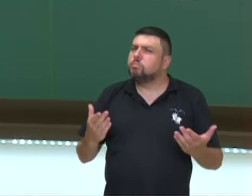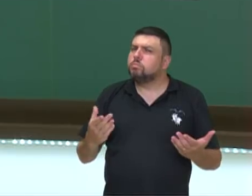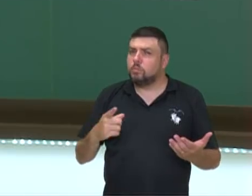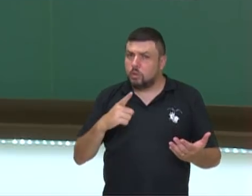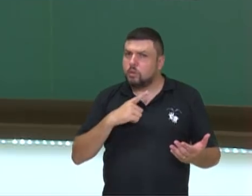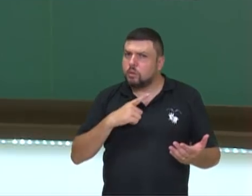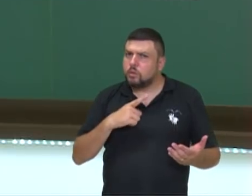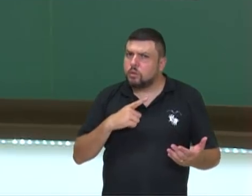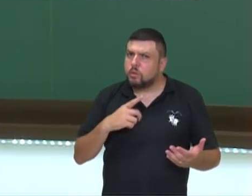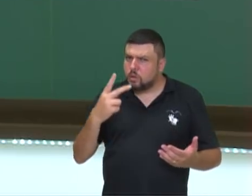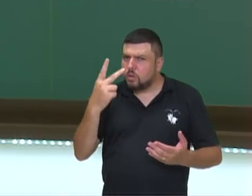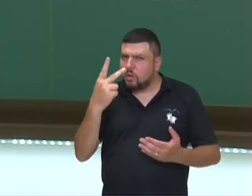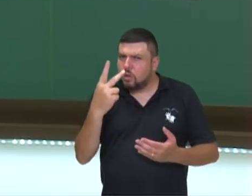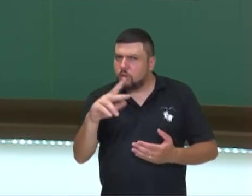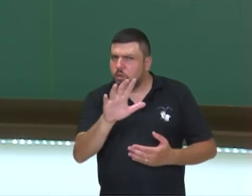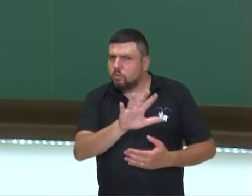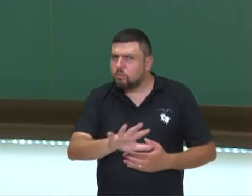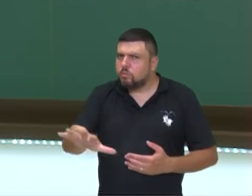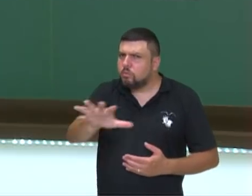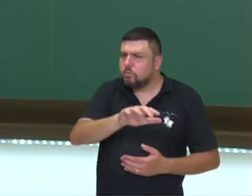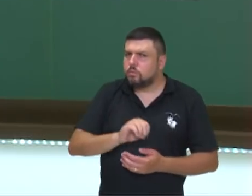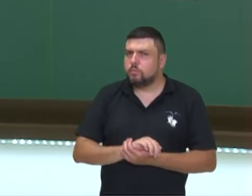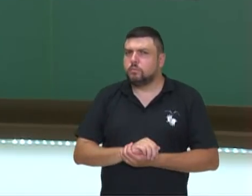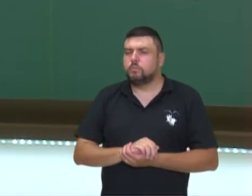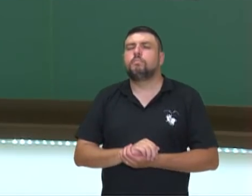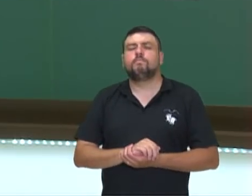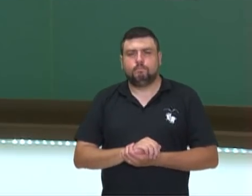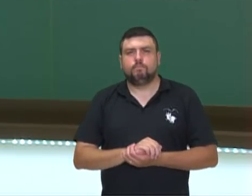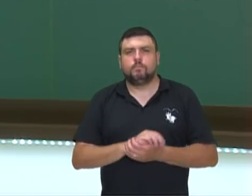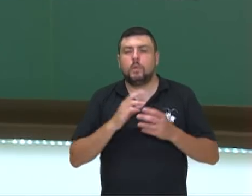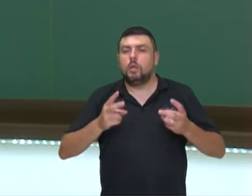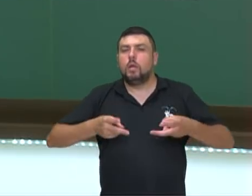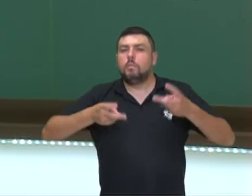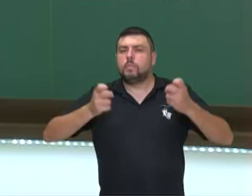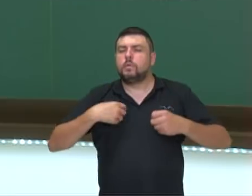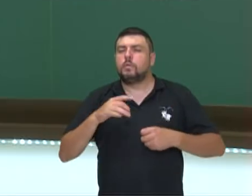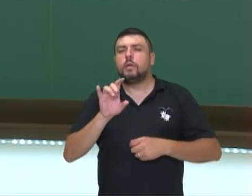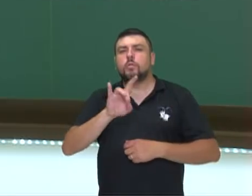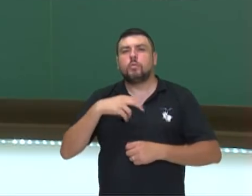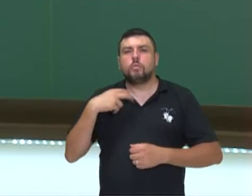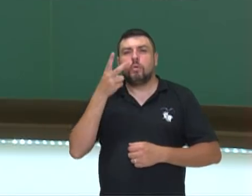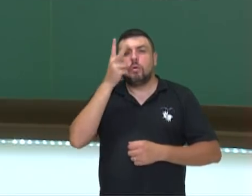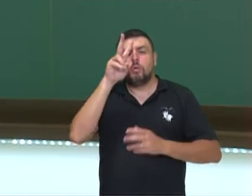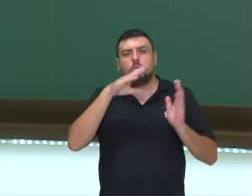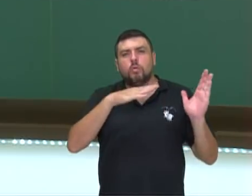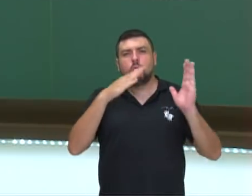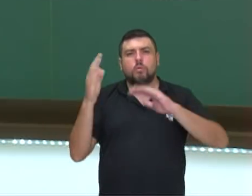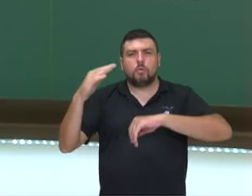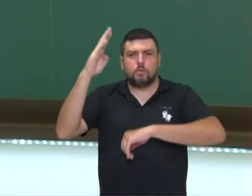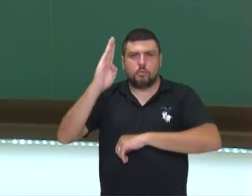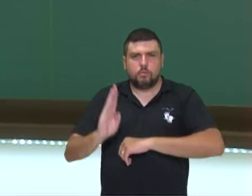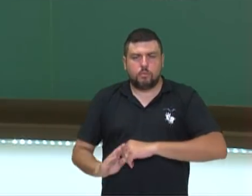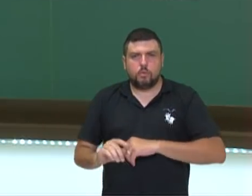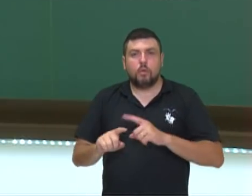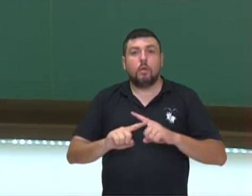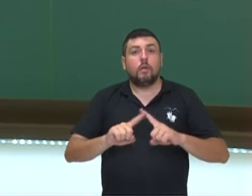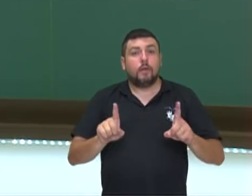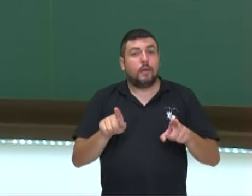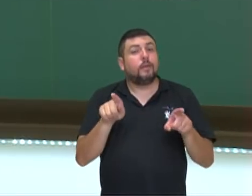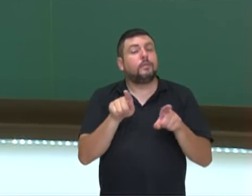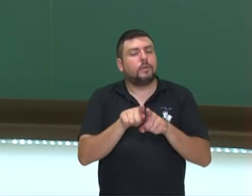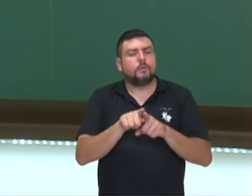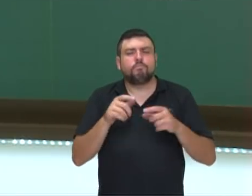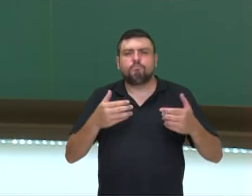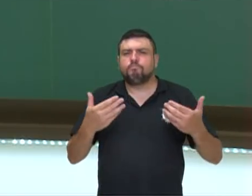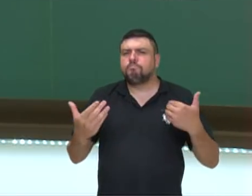esse cenário na sua região? Então, você percebe que não só na história do Brasil, mas nós conversando sobre